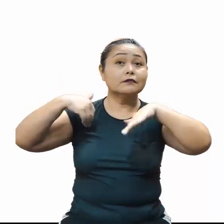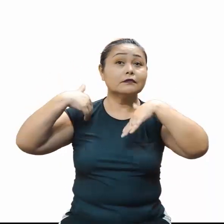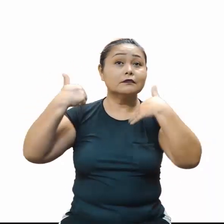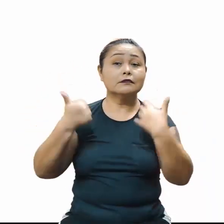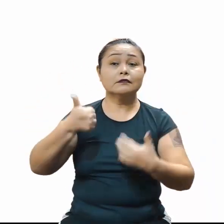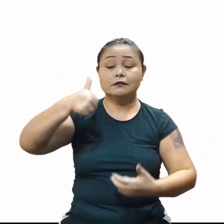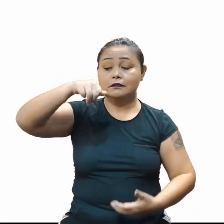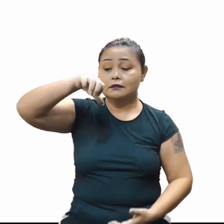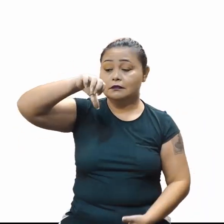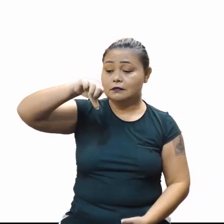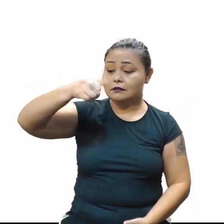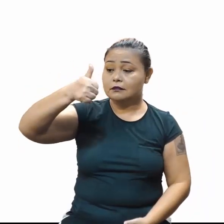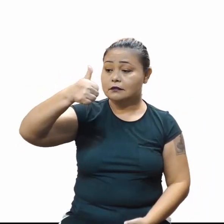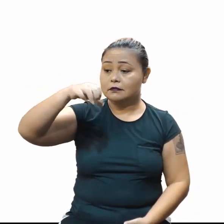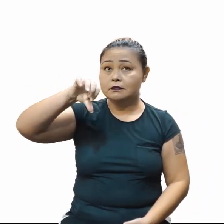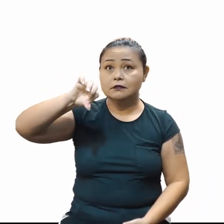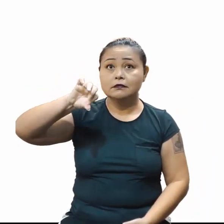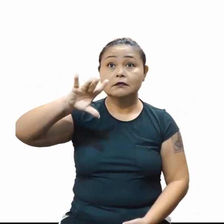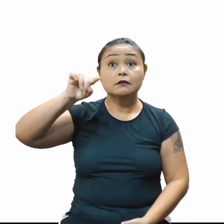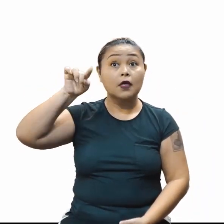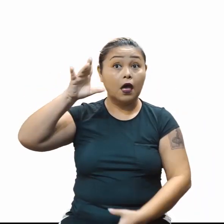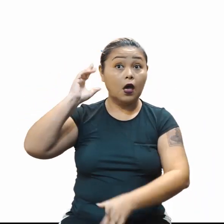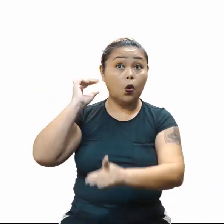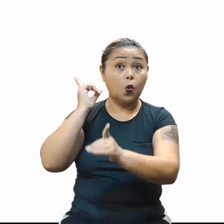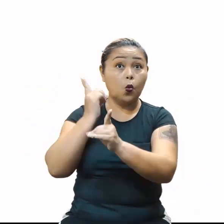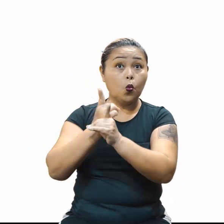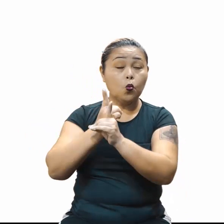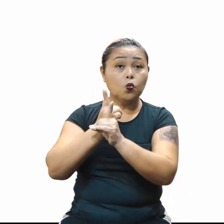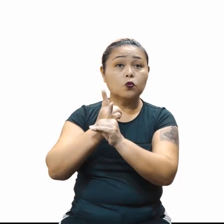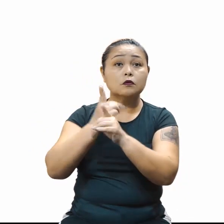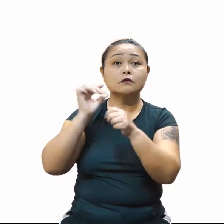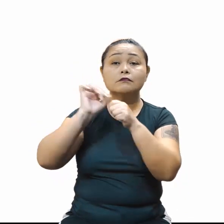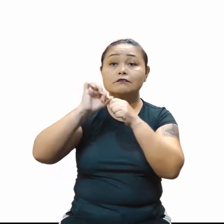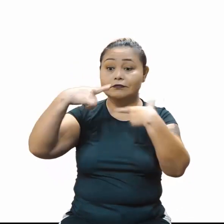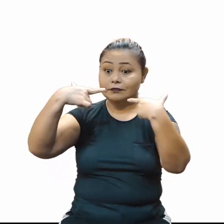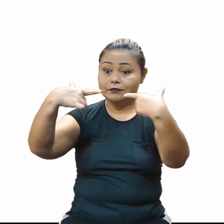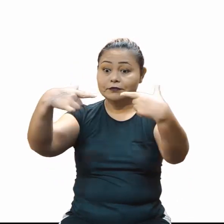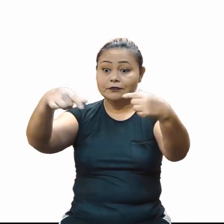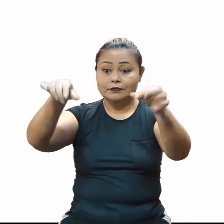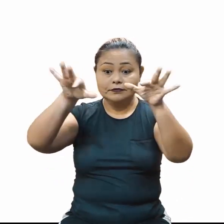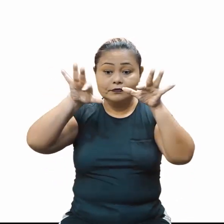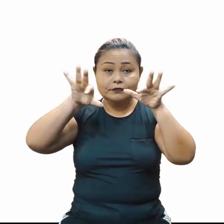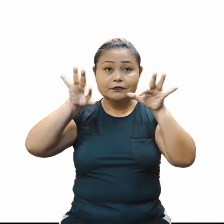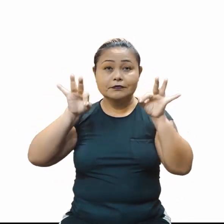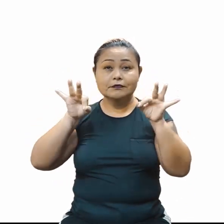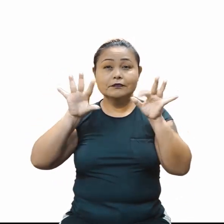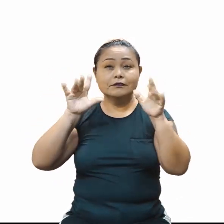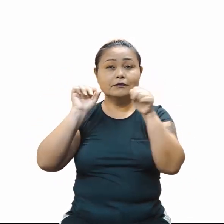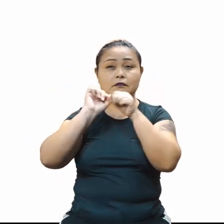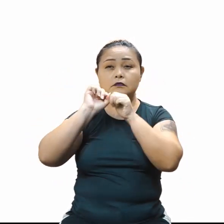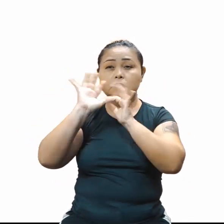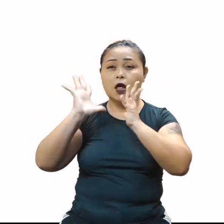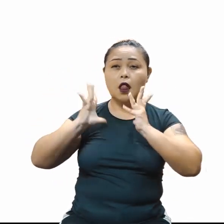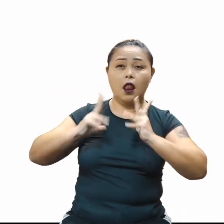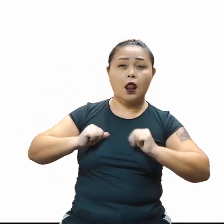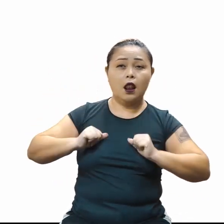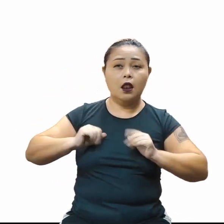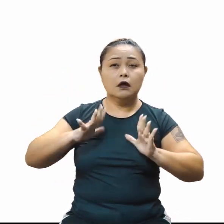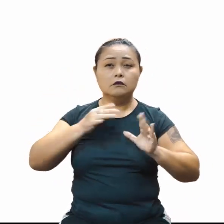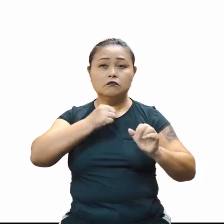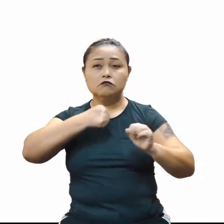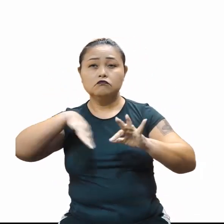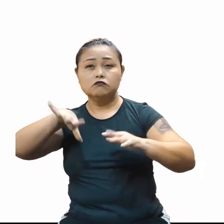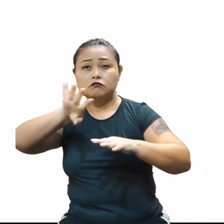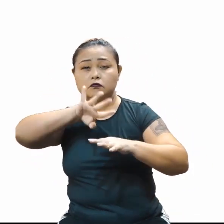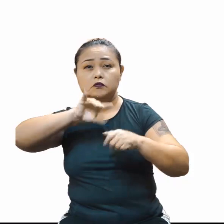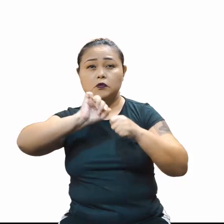em 1909, ele vai encontrar o Real Forte Príncipe da Beira. Lá ele vai fazer uma limpeza. Nós temos várias